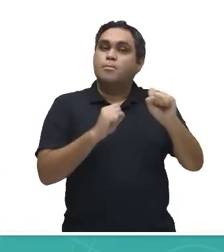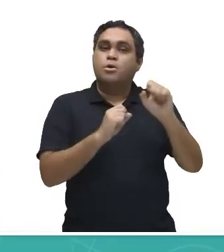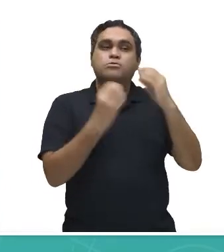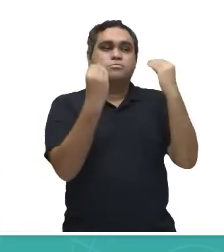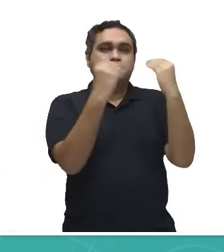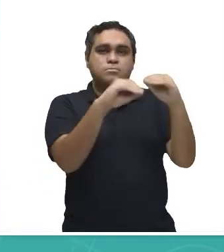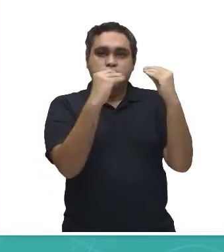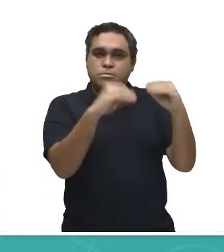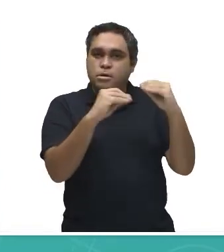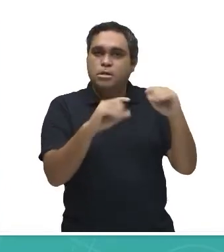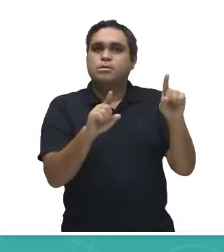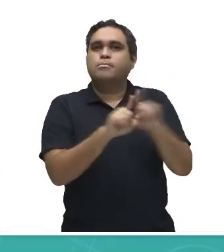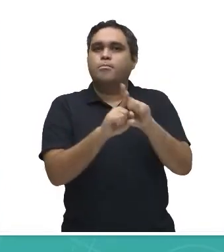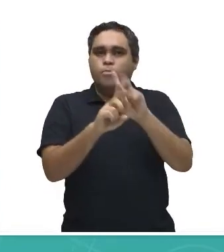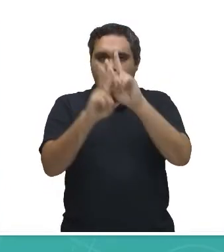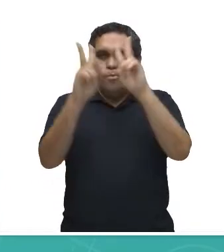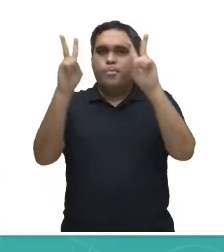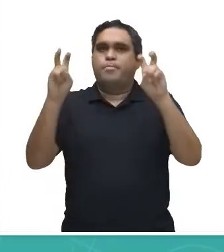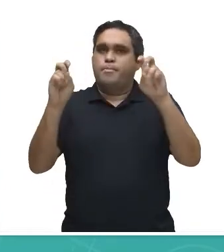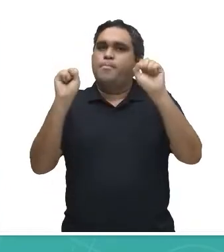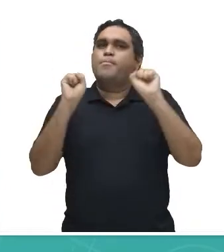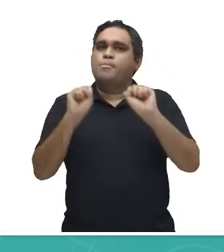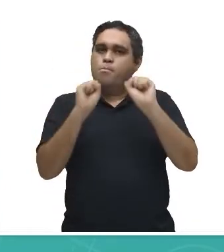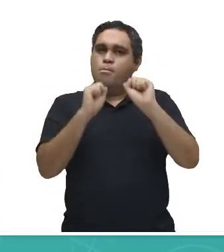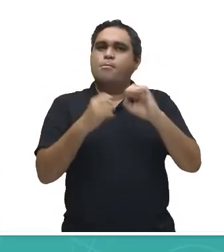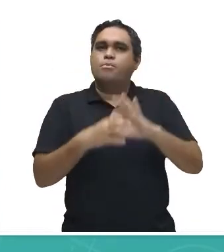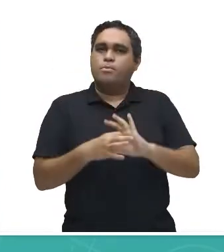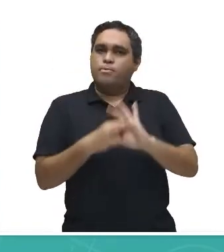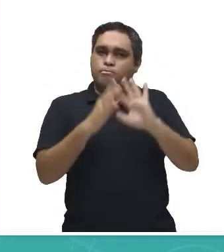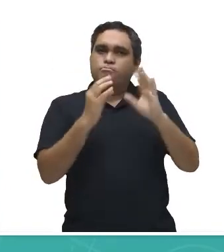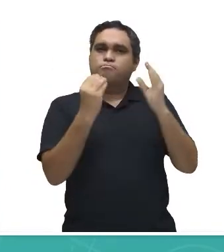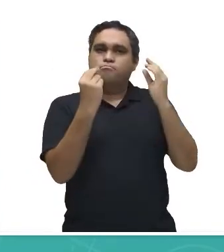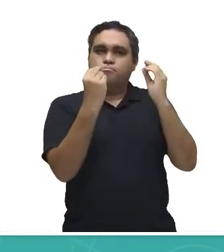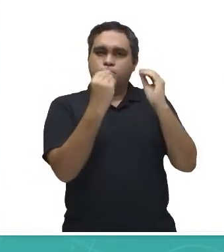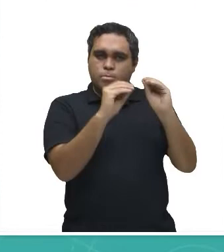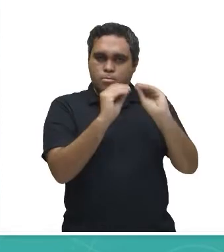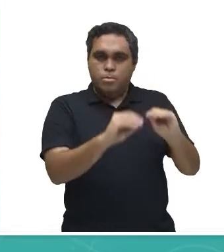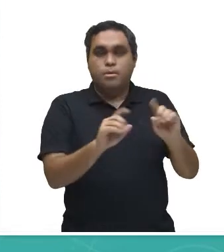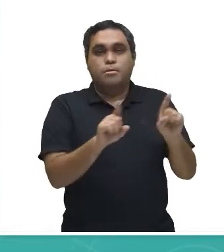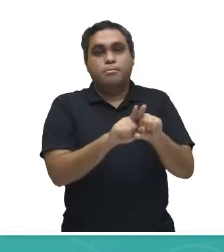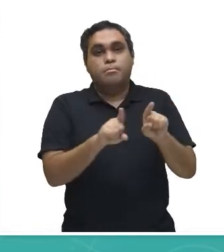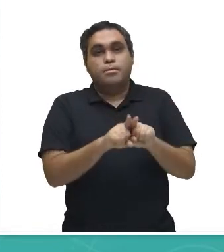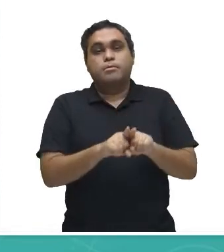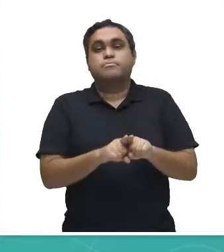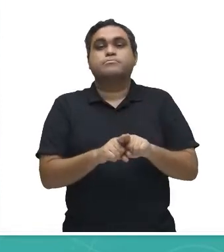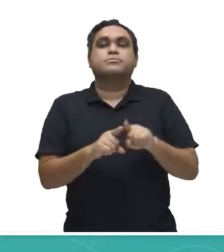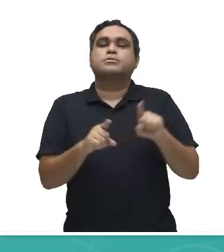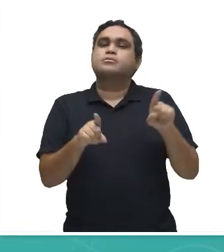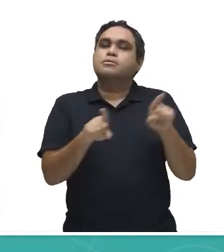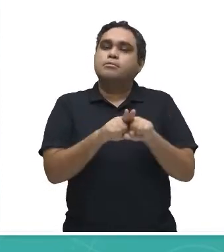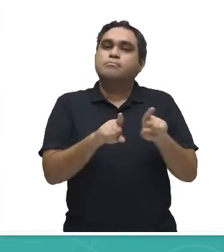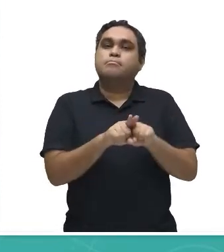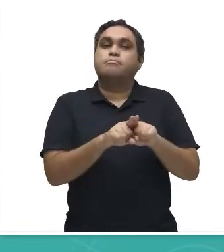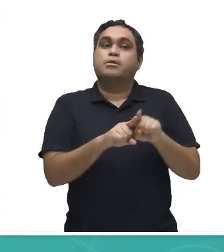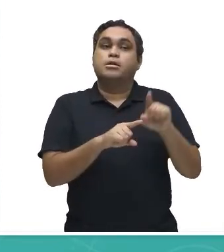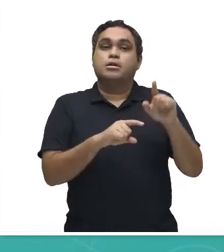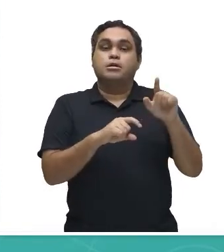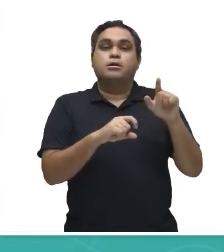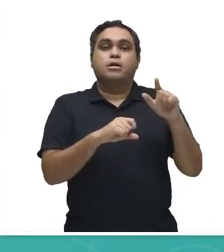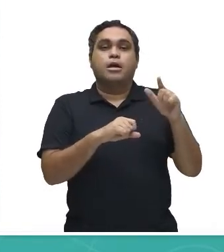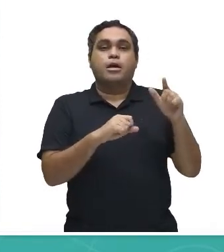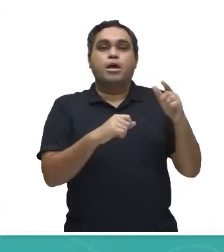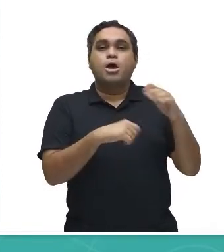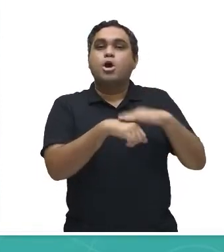aos conteúdos, tá bom? Podem ficar à vontade. Pode ficar, chamar nossos professores aí no chat, professor